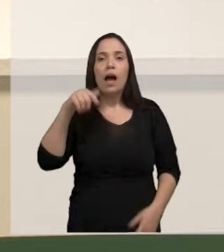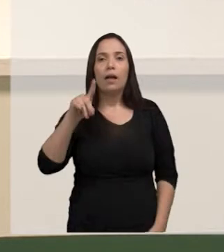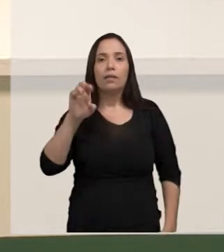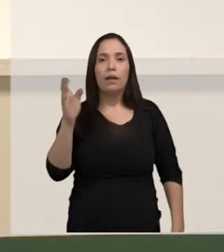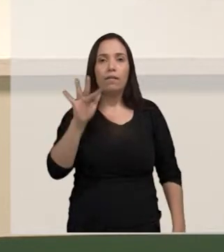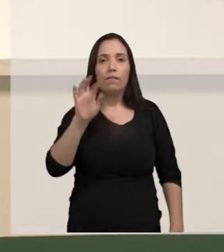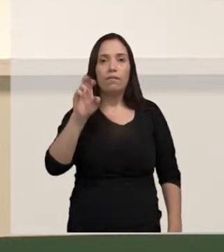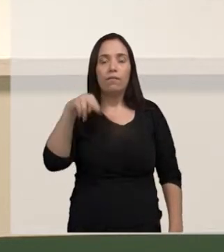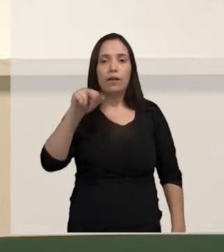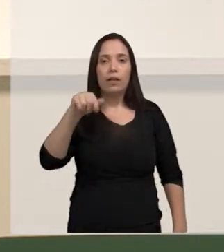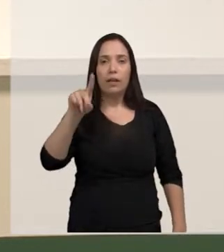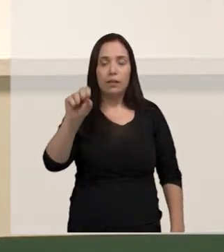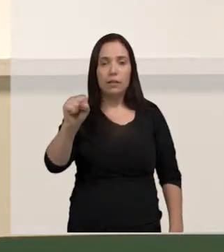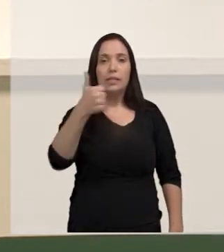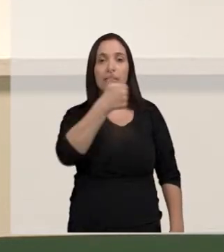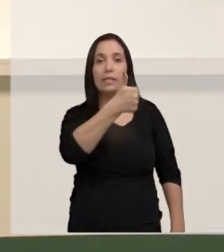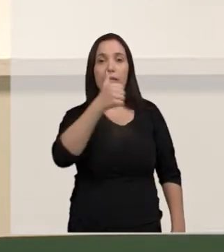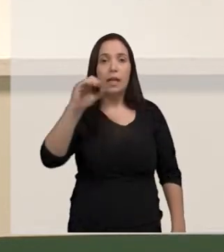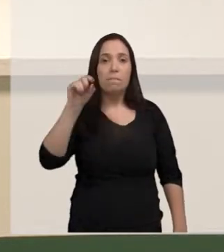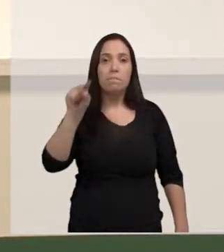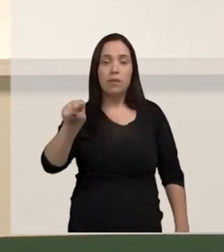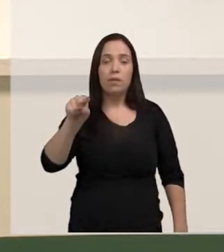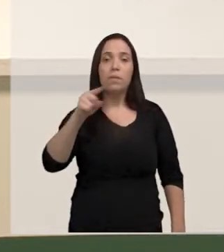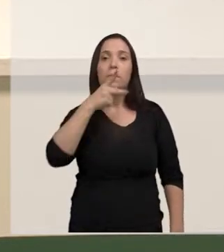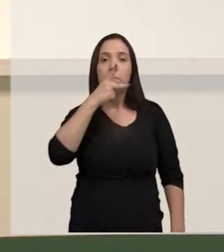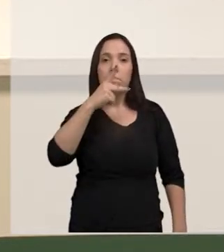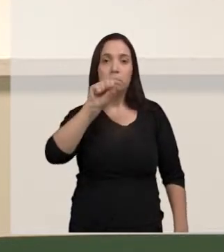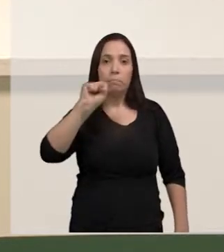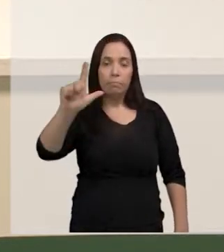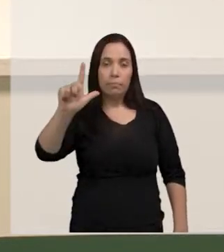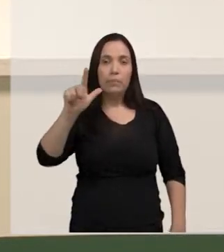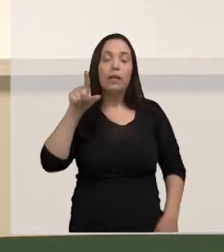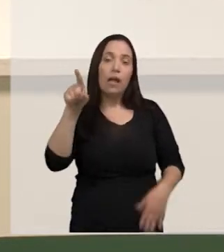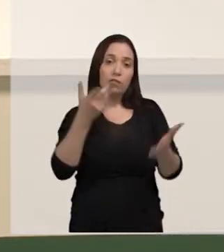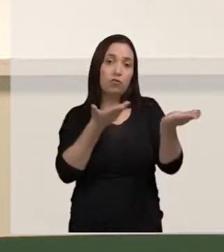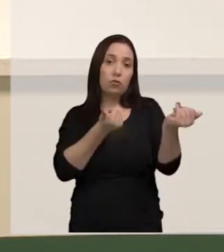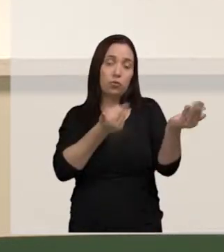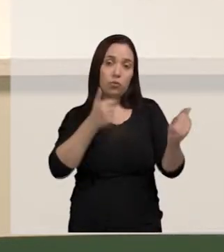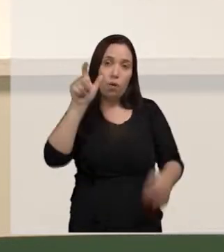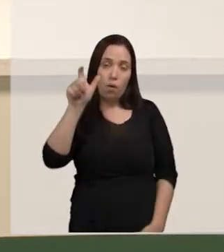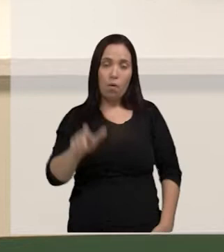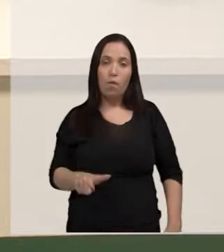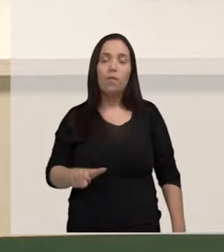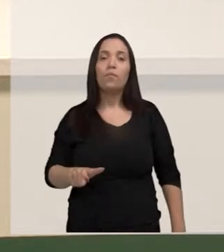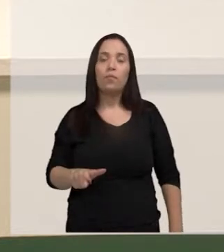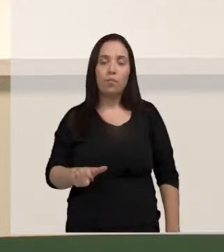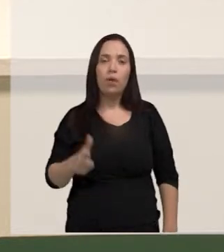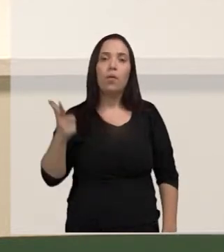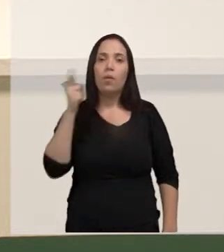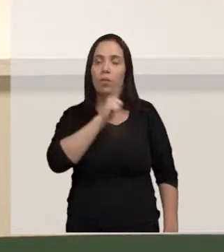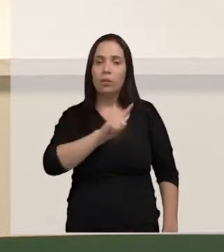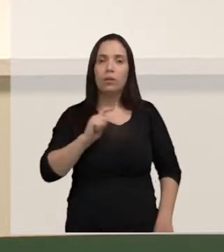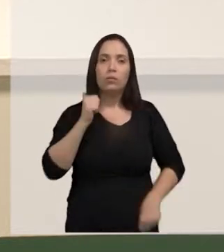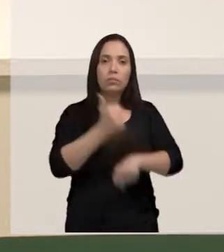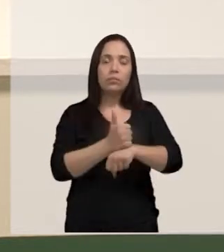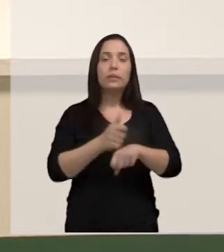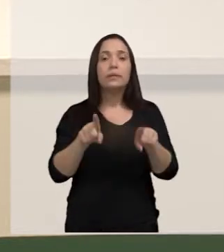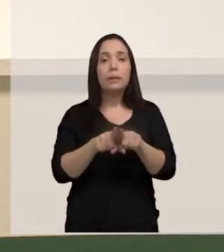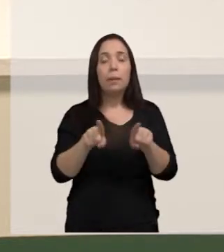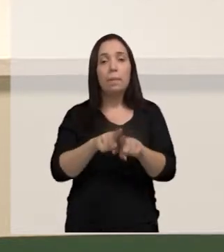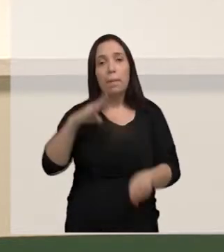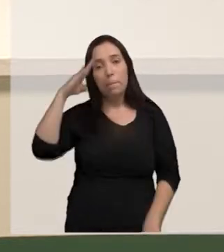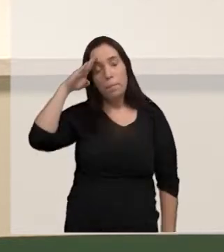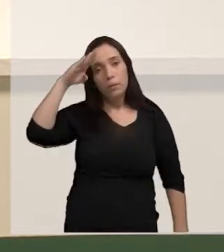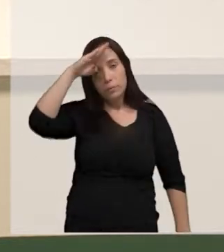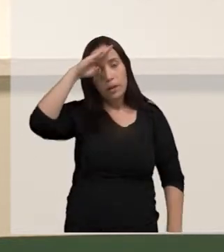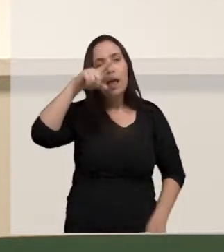Fernandes, PSL, 110 mil votos. Aí é a juventude e a força que levou um jovem para lá. E o Bolsonaro também. É a força